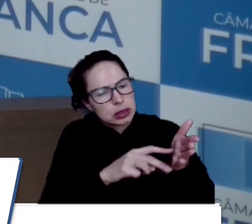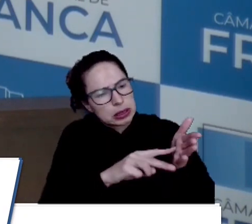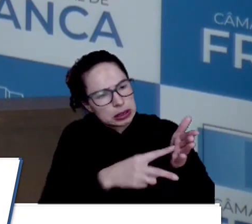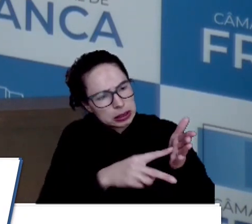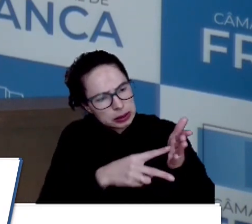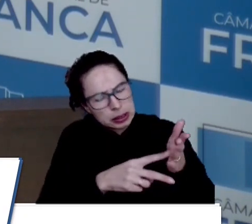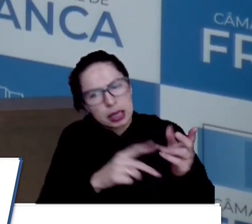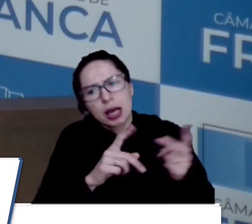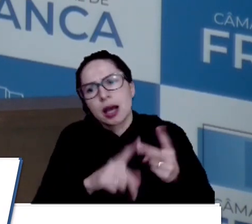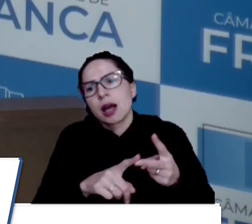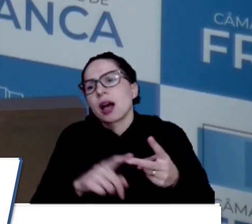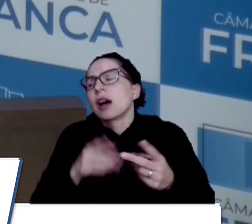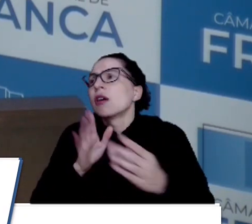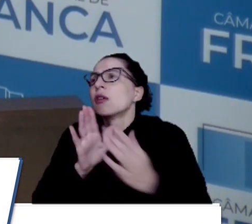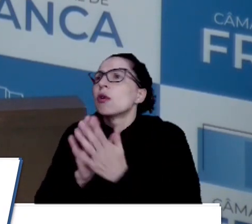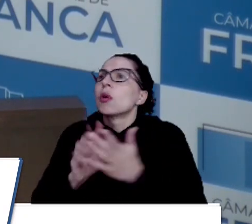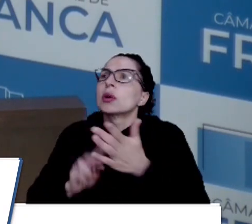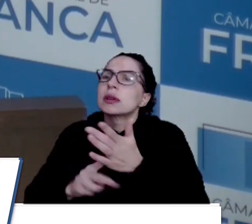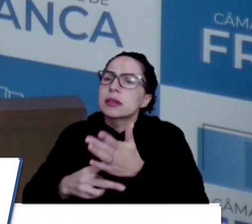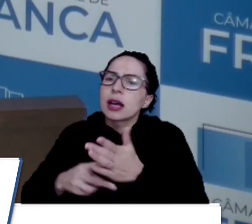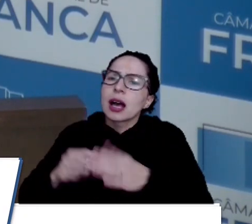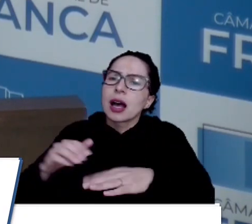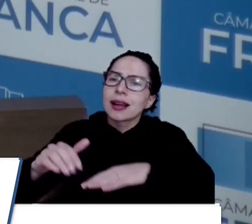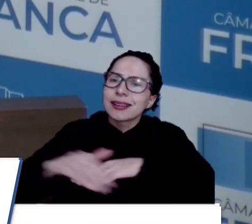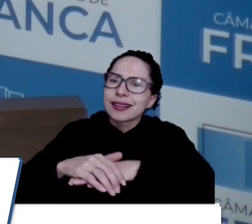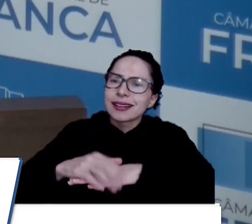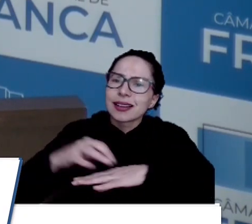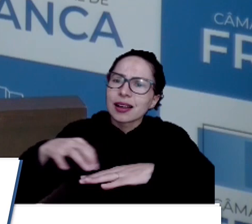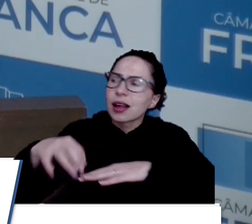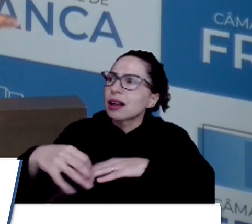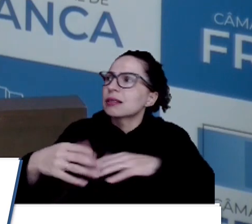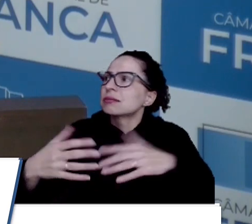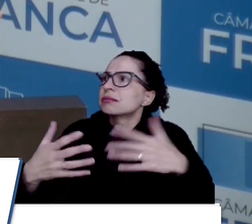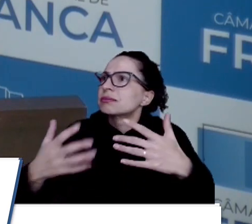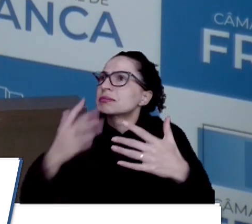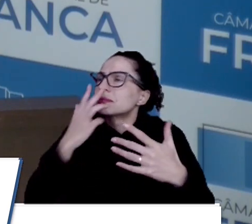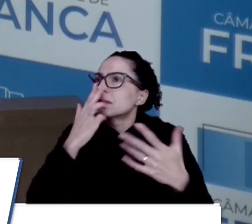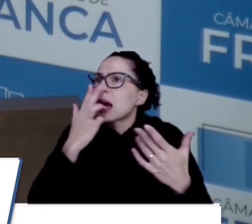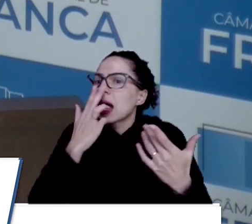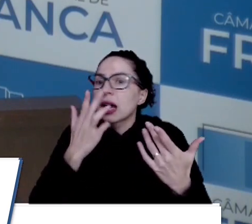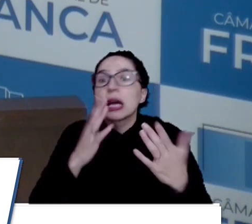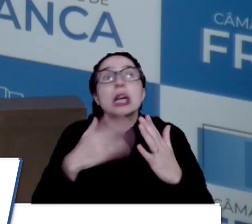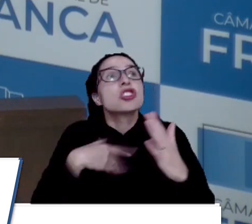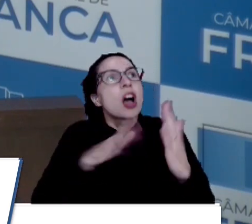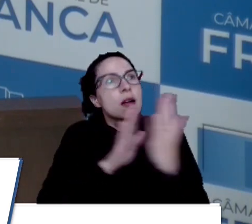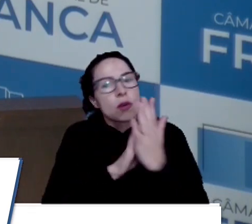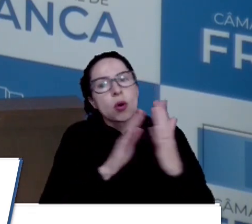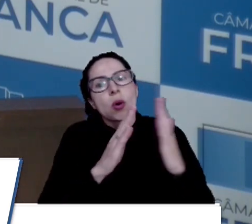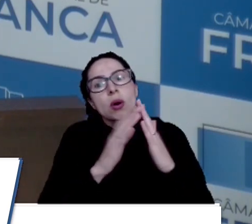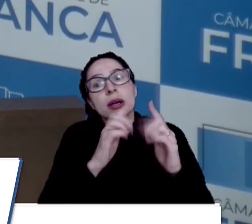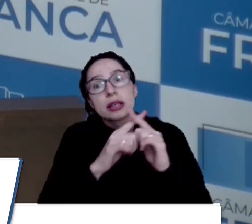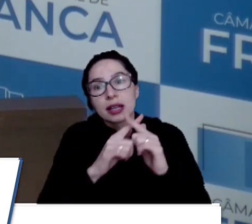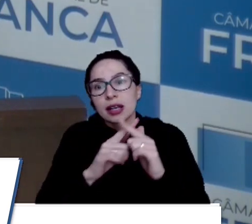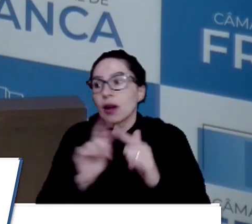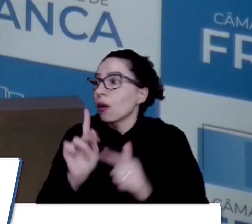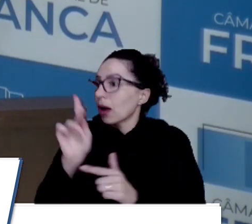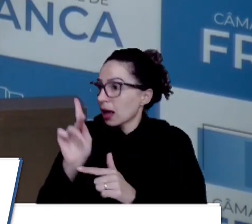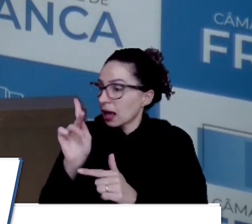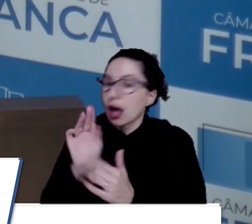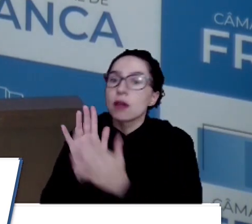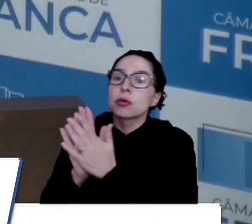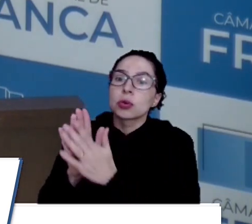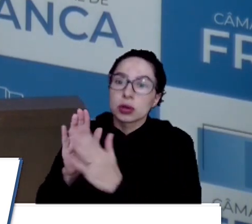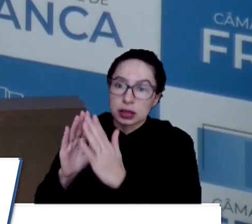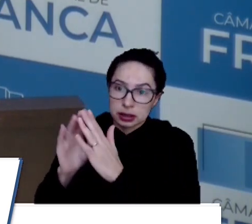do sindicato do sapateiro, parece assim, eu senti igrejas, cadê o Cacá? Fui atrás da igreja, fui atrás